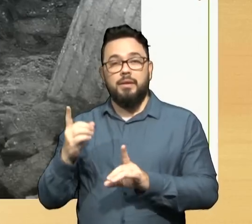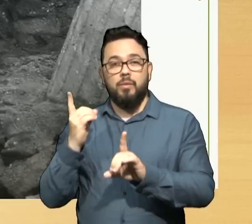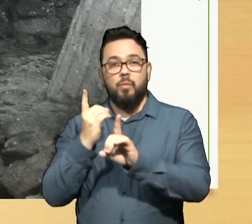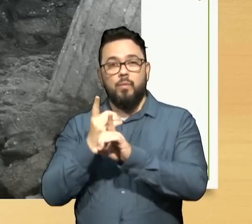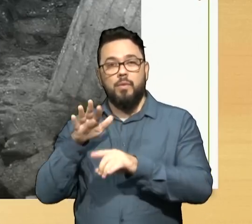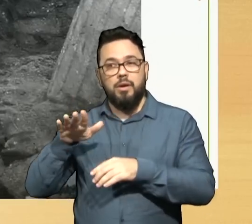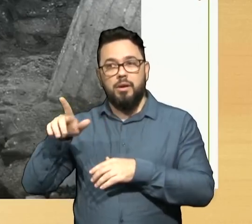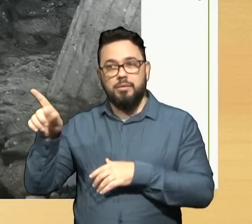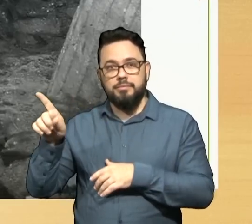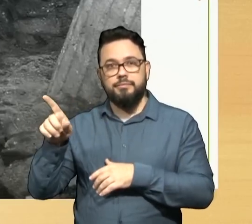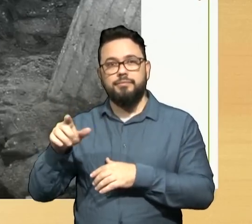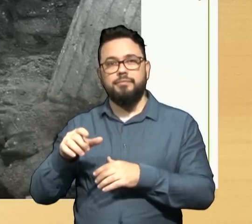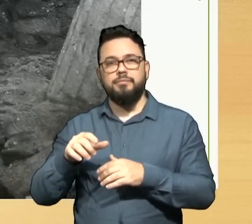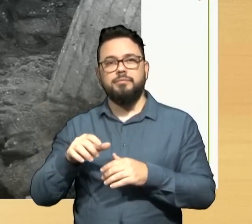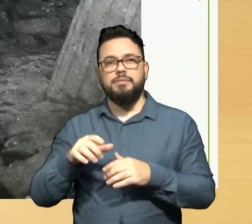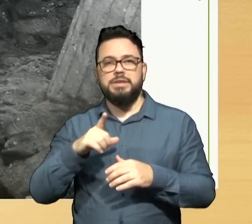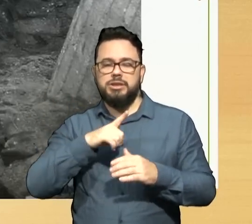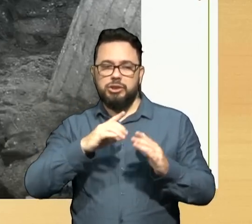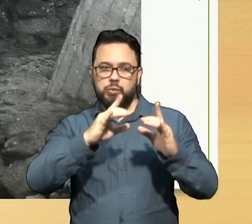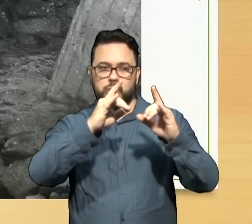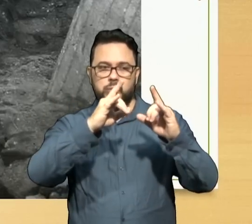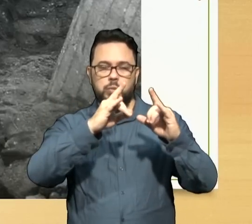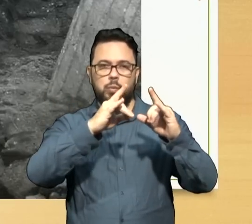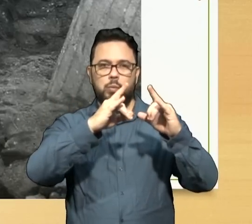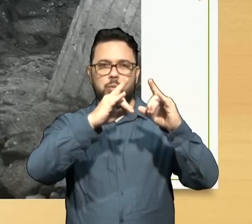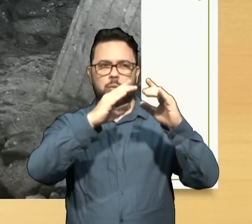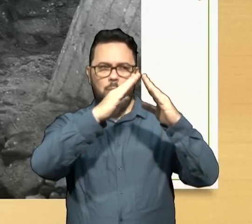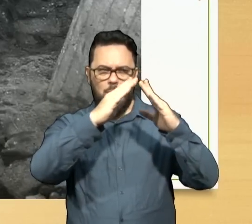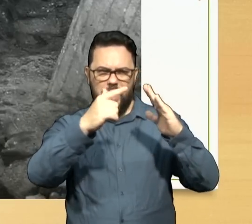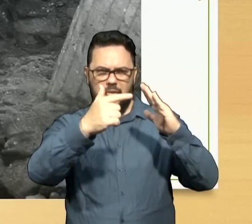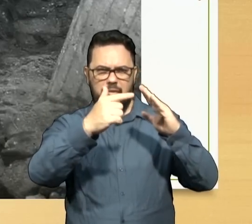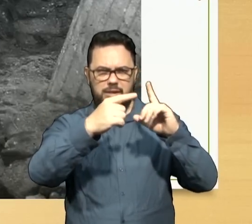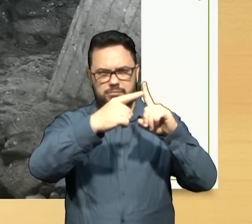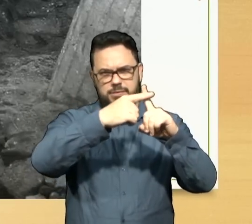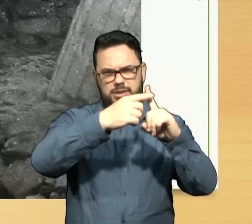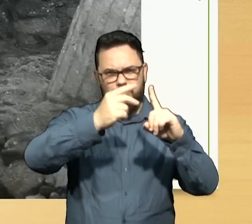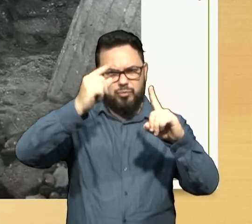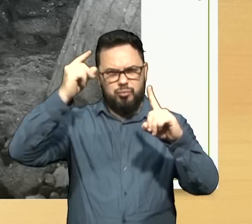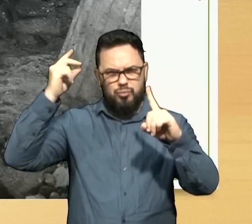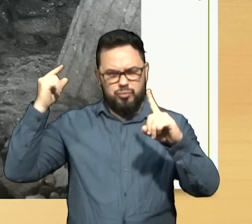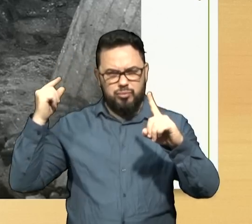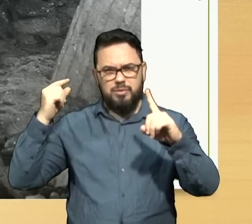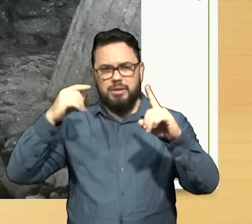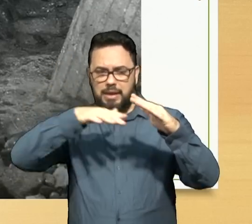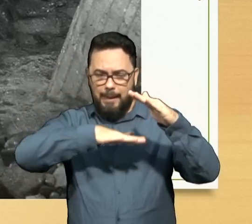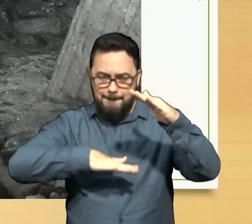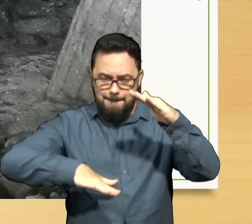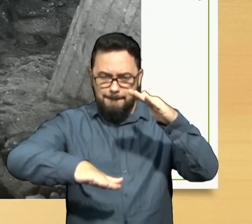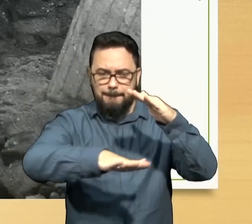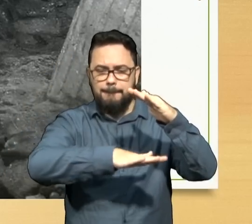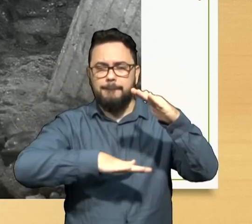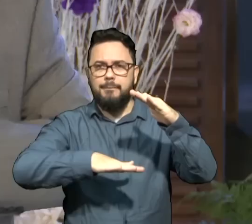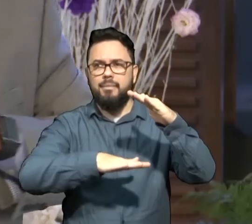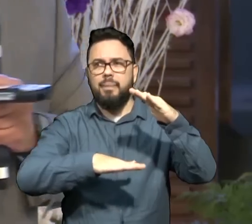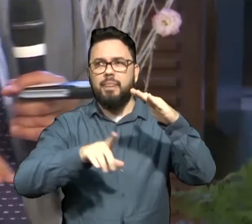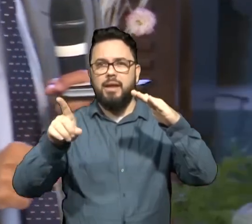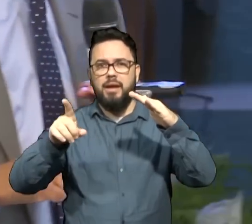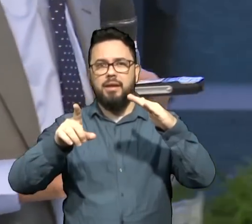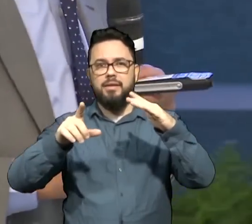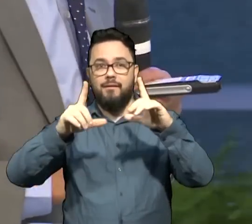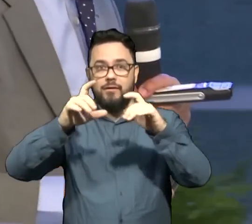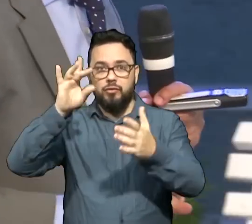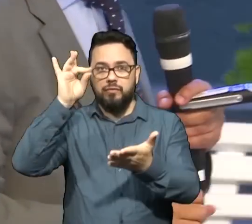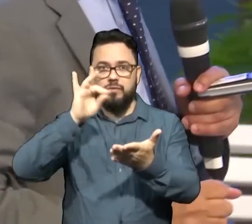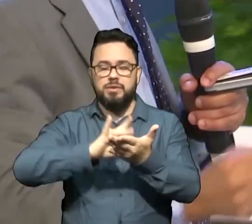dos escombros do antigo Templo de demetter ou de Diana essa era a imagem original que os adoradores